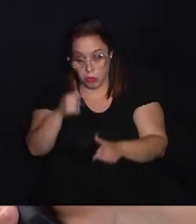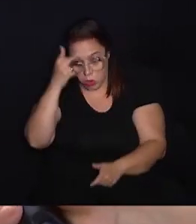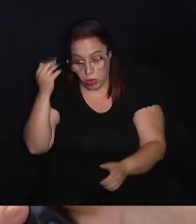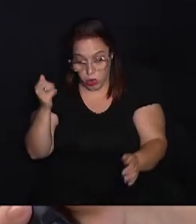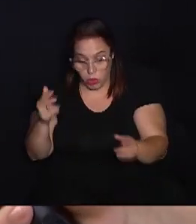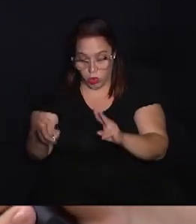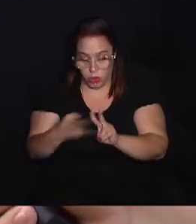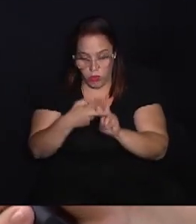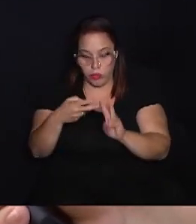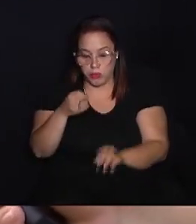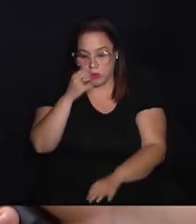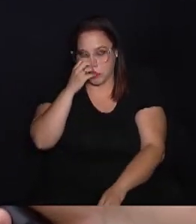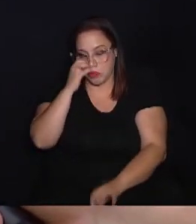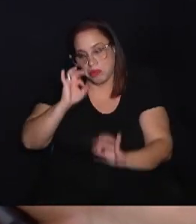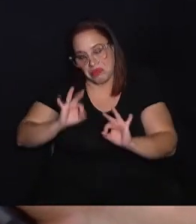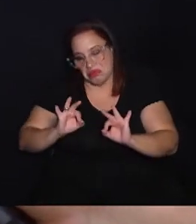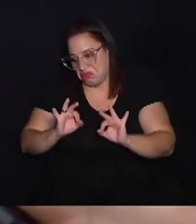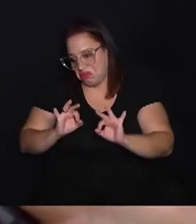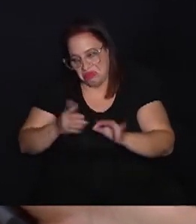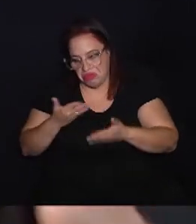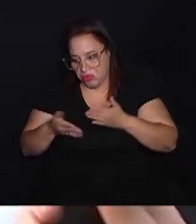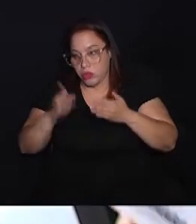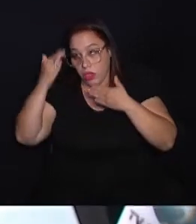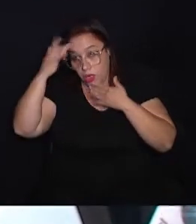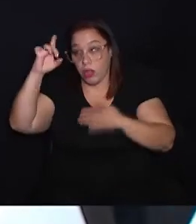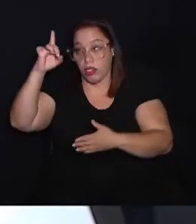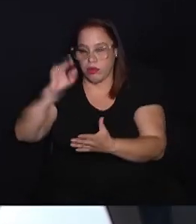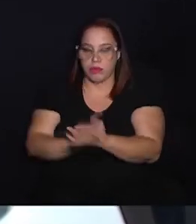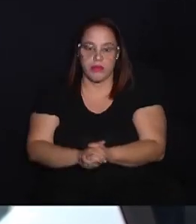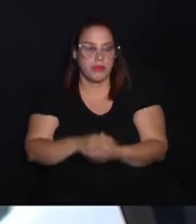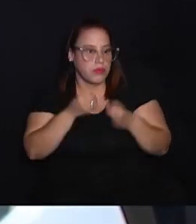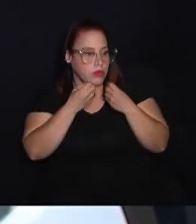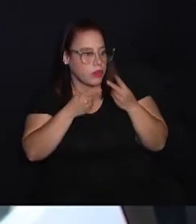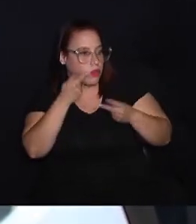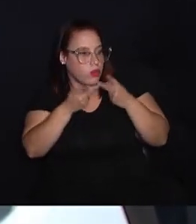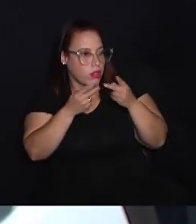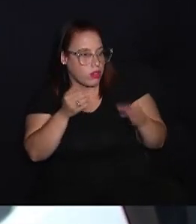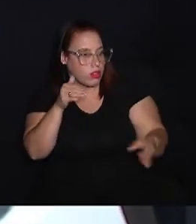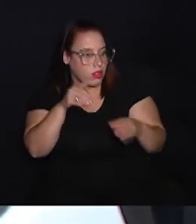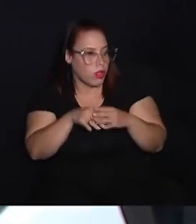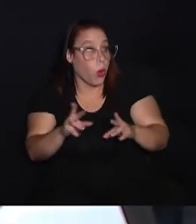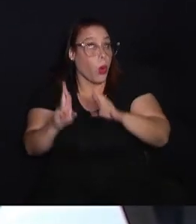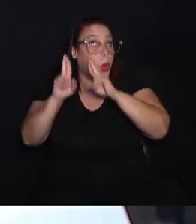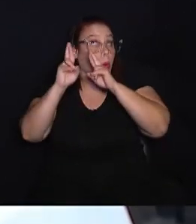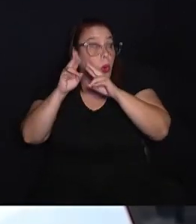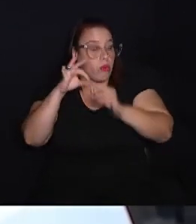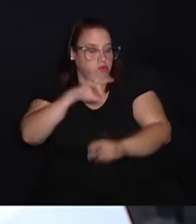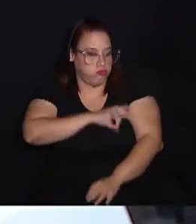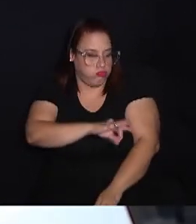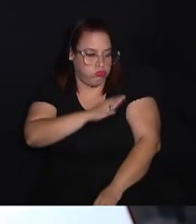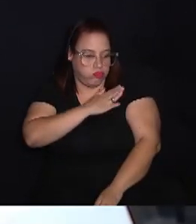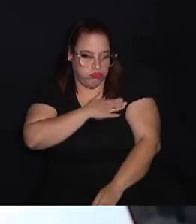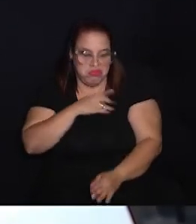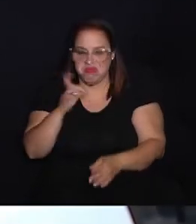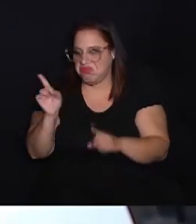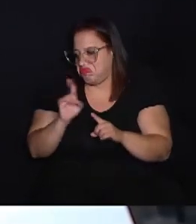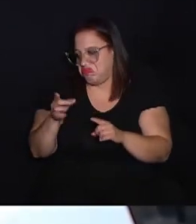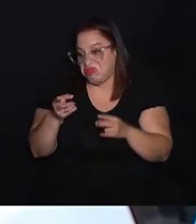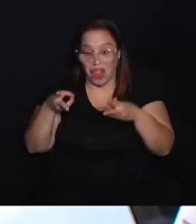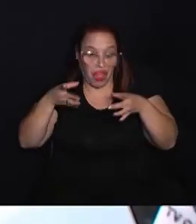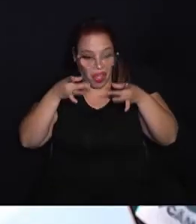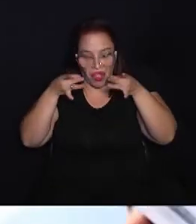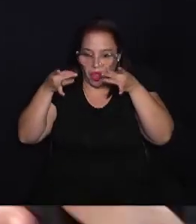fossem cumpridas, respondendo a pedidos de reforço de segurança e atuando conforme as diretrizes passadas pela